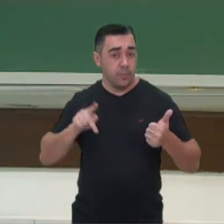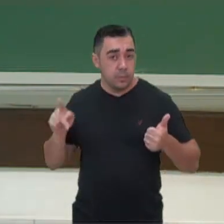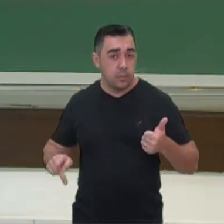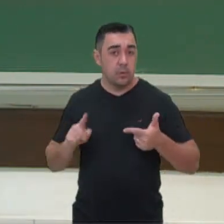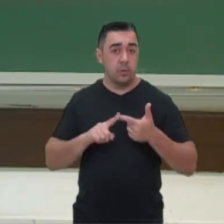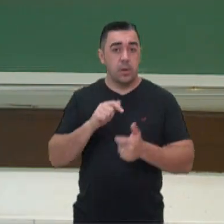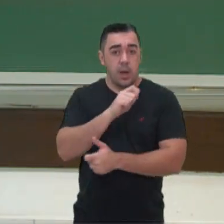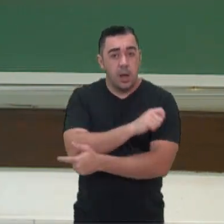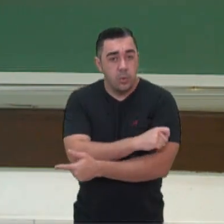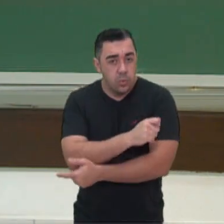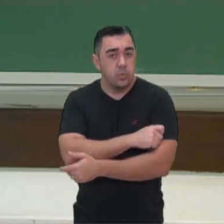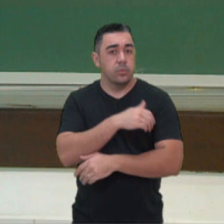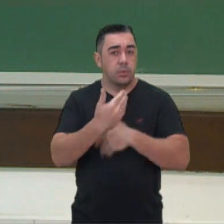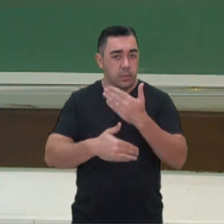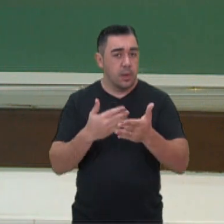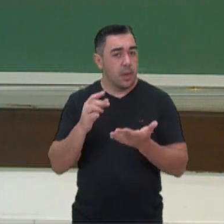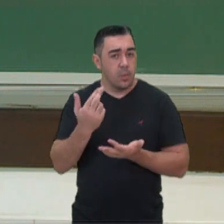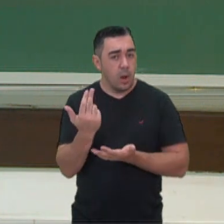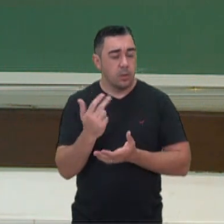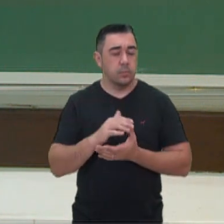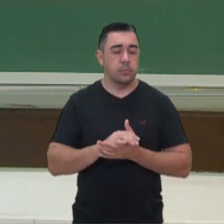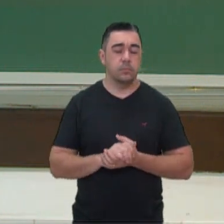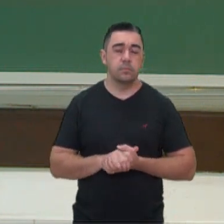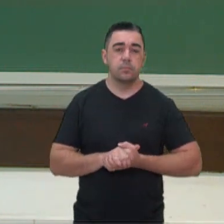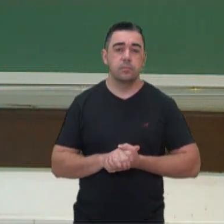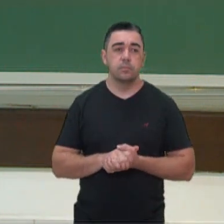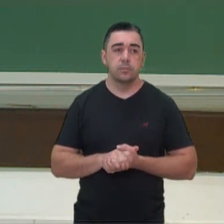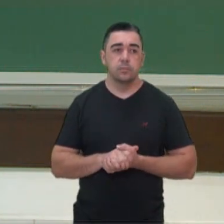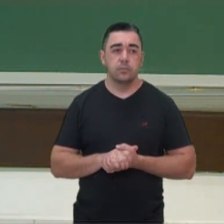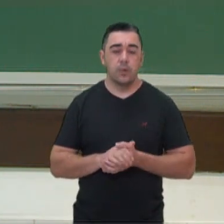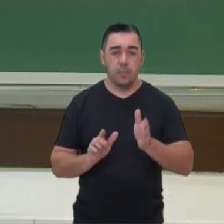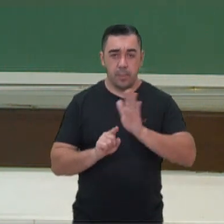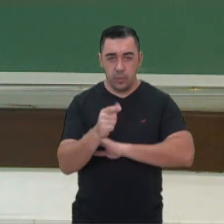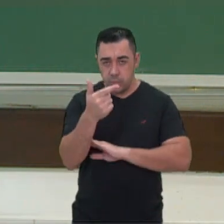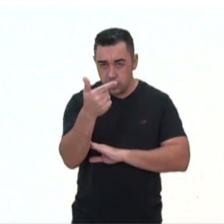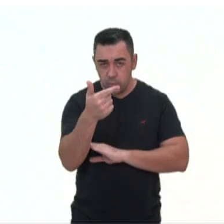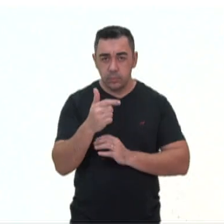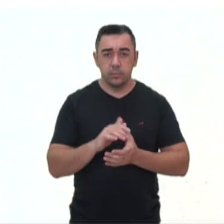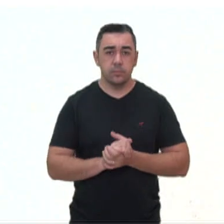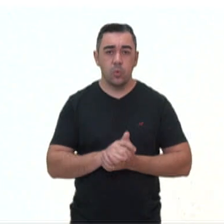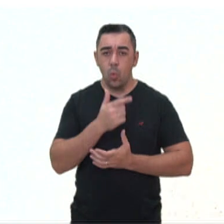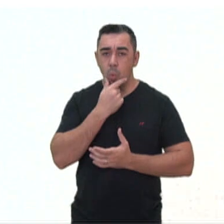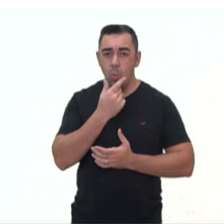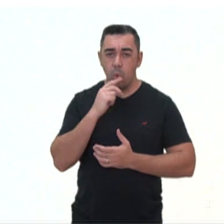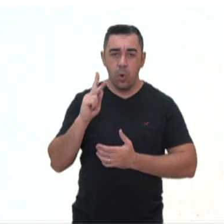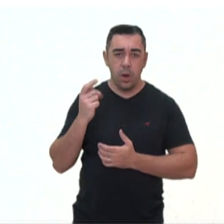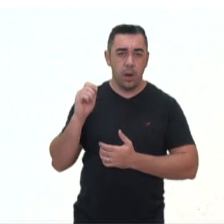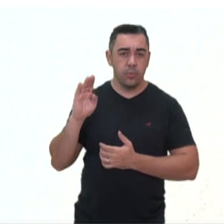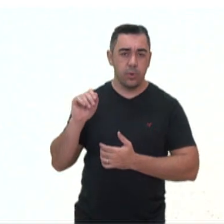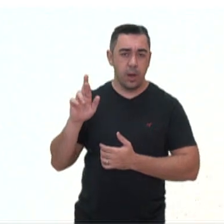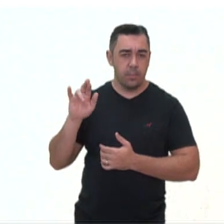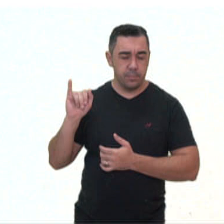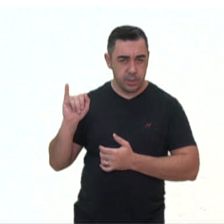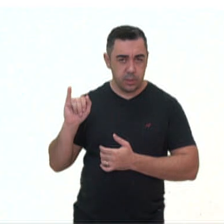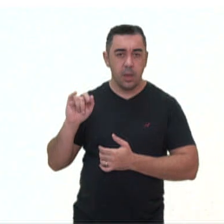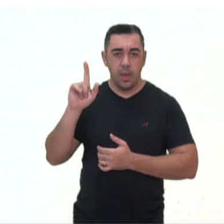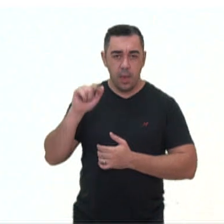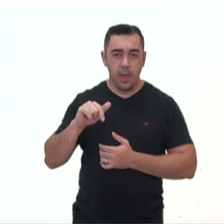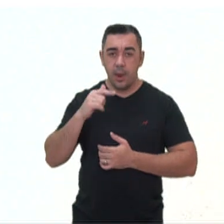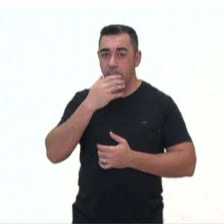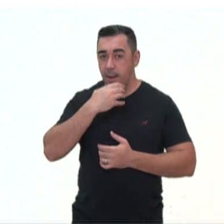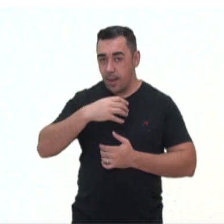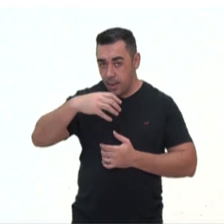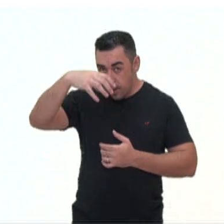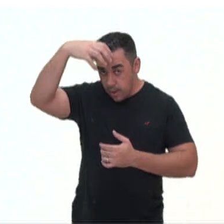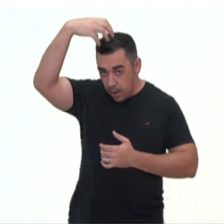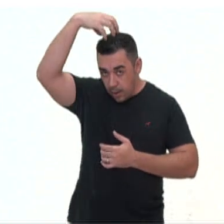e assim por diante? Mesma ideia. Então, questão 2, para você pensar. Hammurabi, o mais importante rei da Babilônia, lembre-se, foi